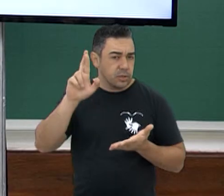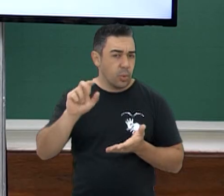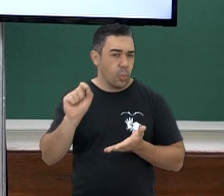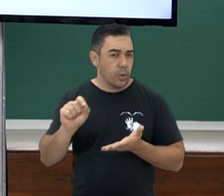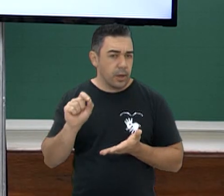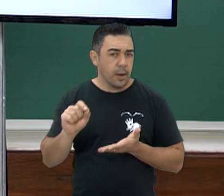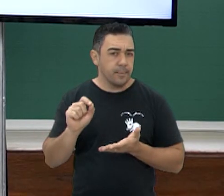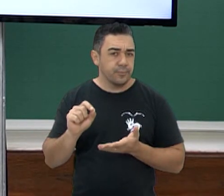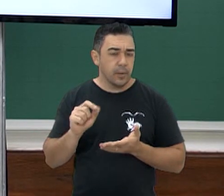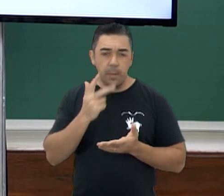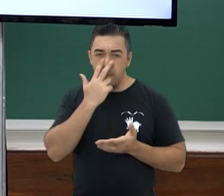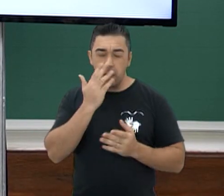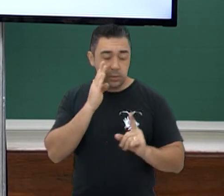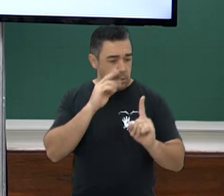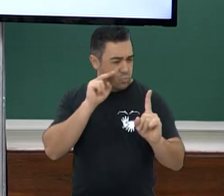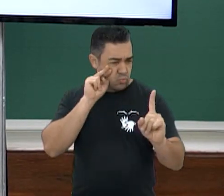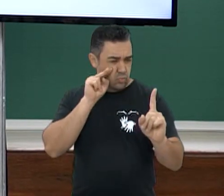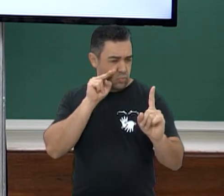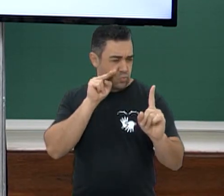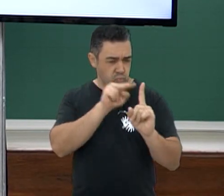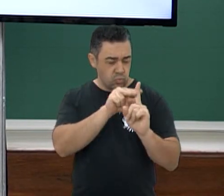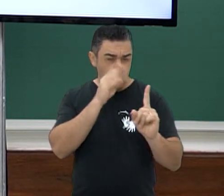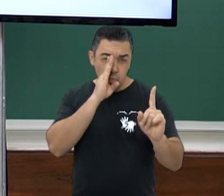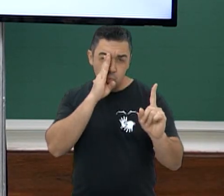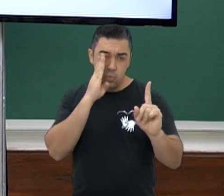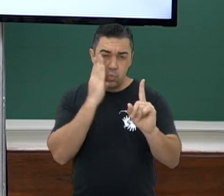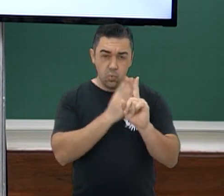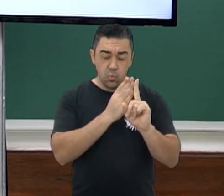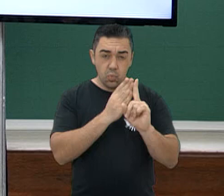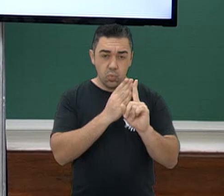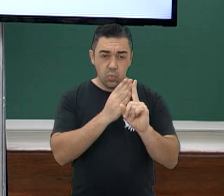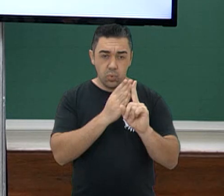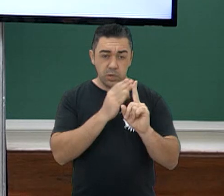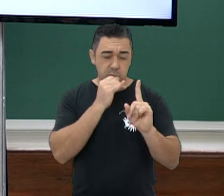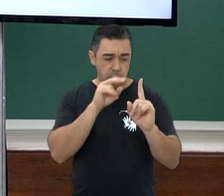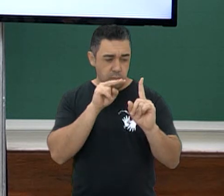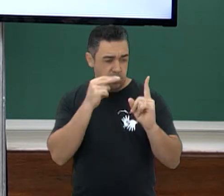religiosidade fosse o único caminho para o homem. Você tem que ver por aquele ângulo.